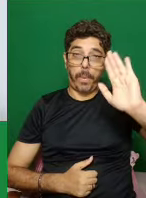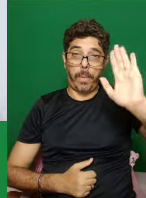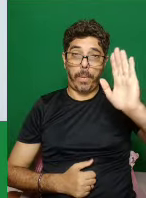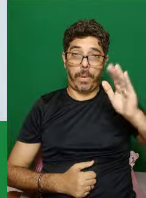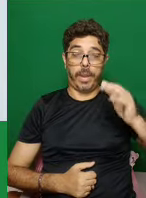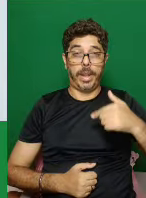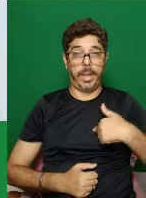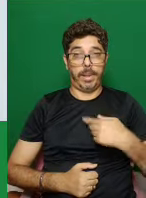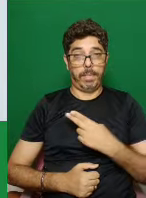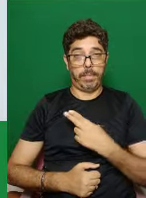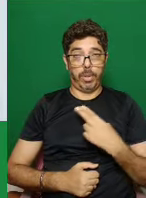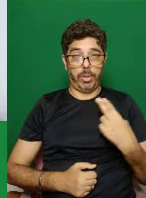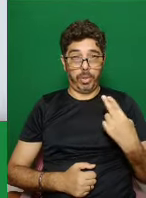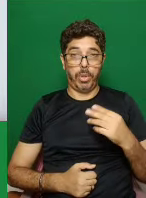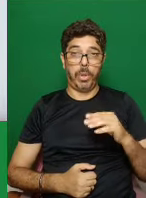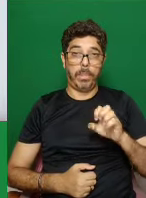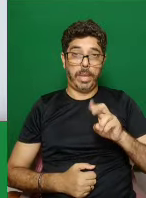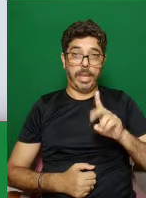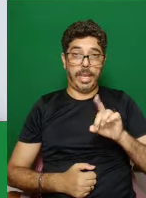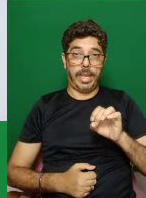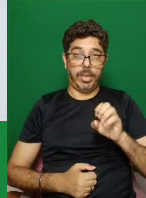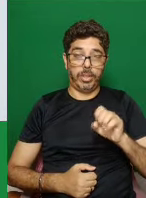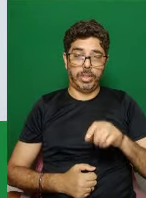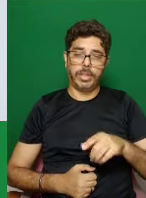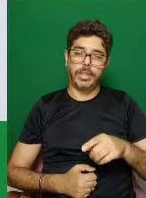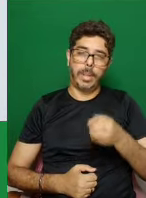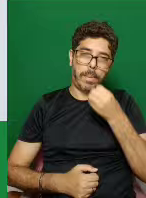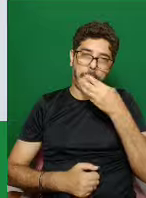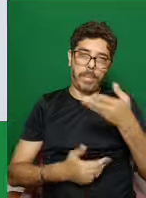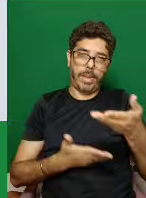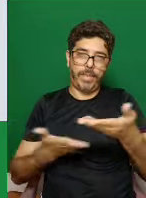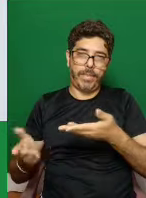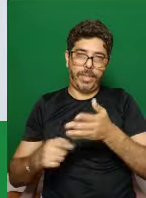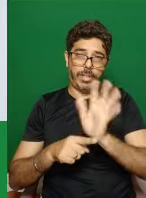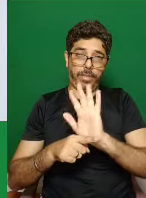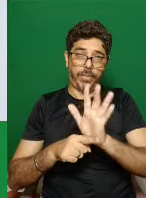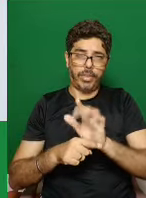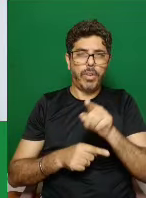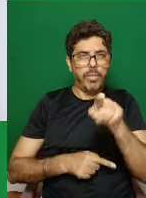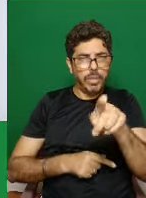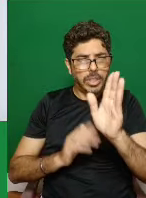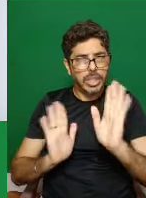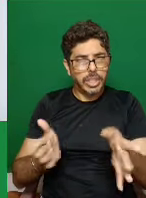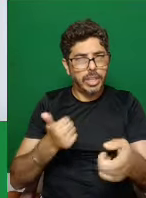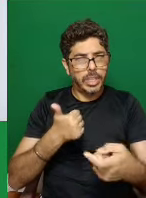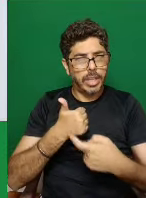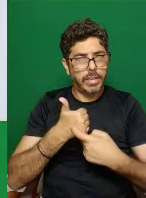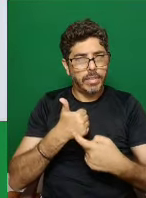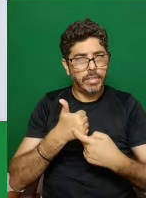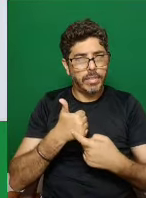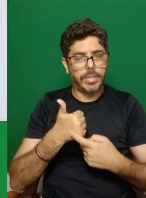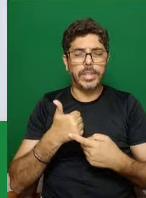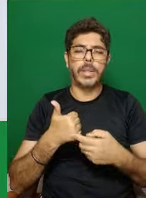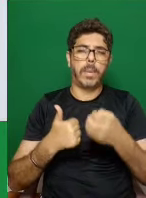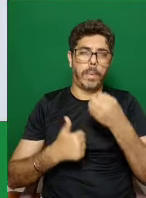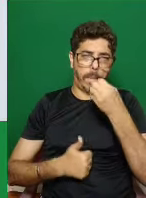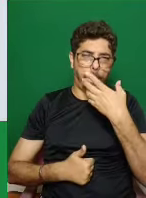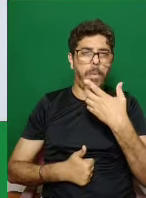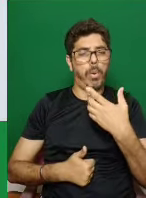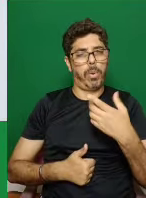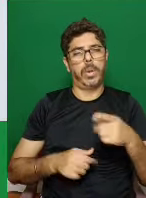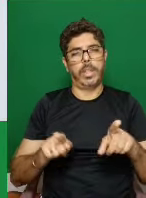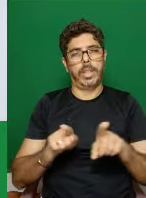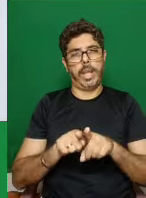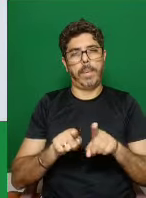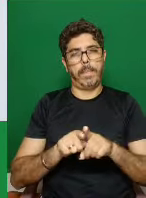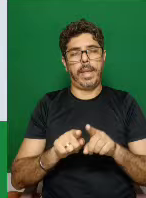Olá pessoal, sou eu, Desfilete, bem-vindo ao Verbo Científica. Antes da gente prosseguir, já se inscreva no canal e dê um like nesse vídeo. É a forma mais eficiente de